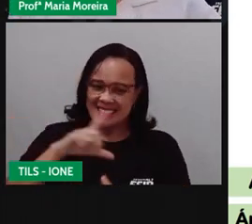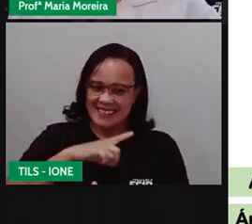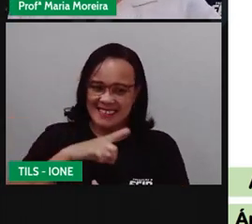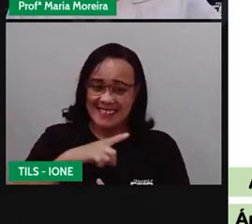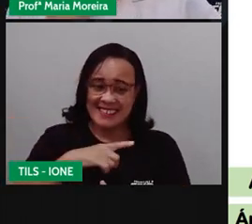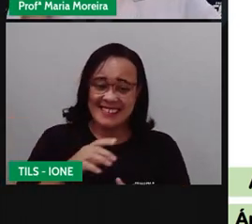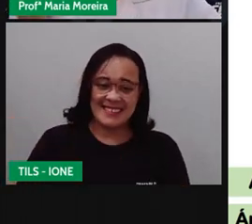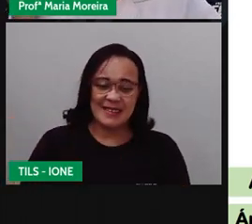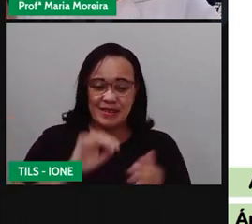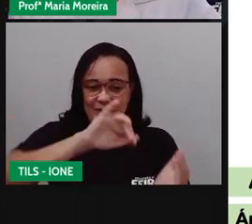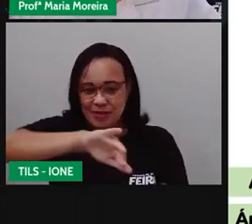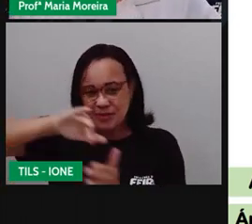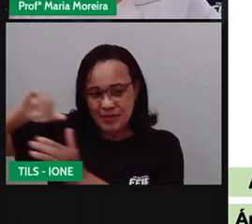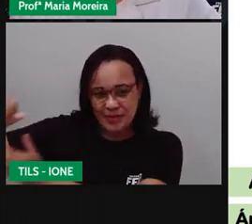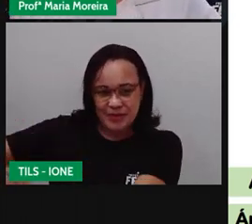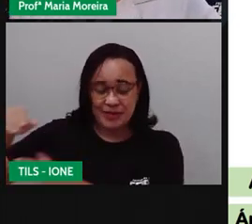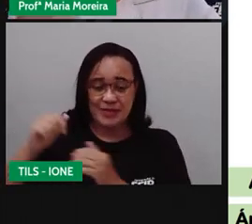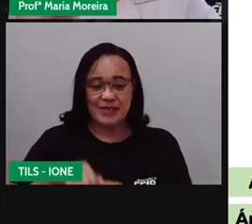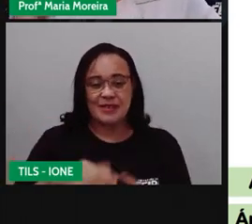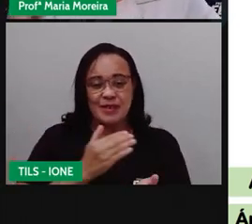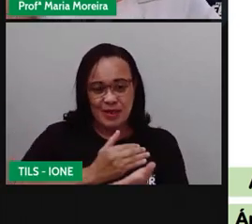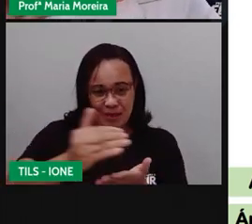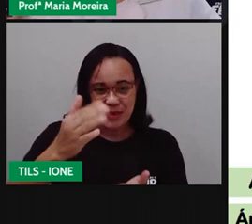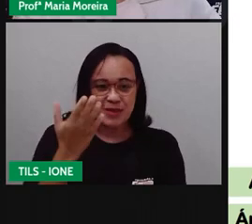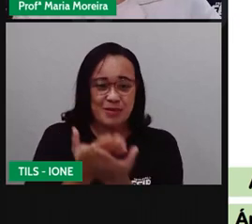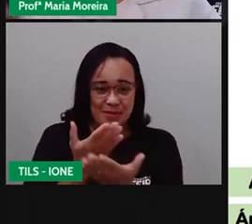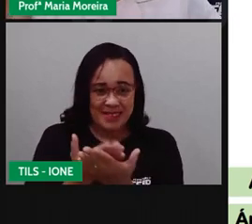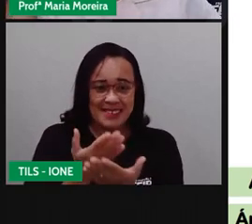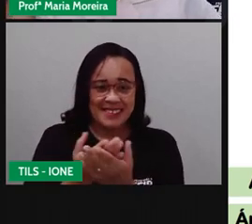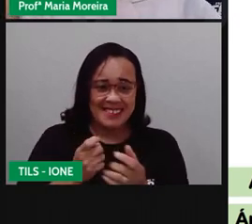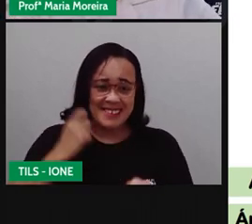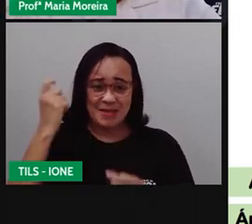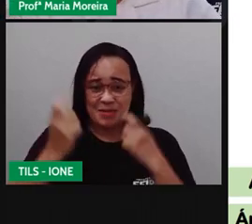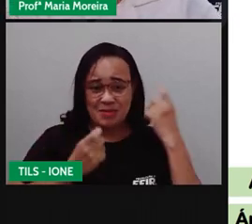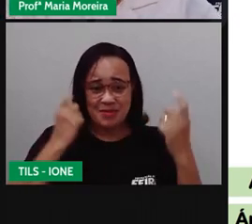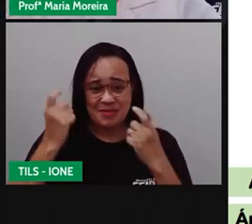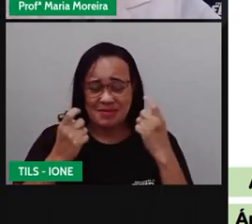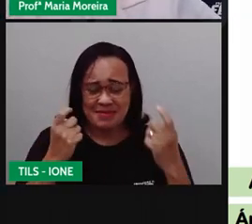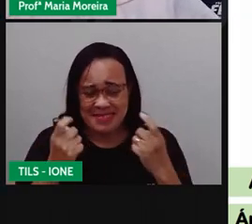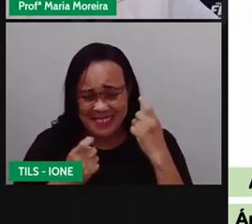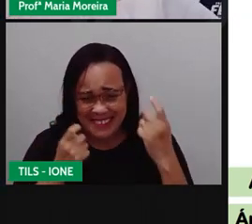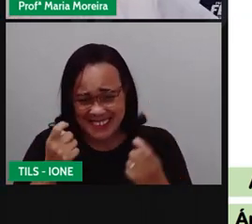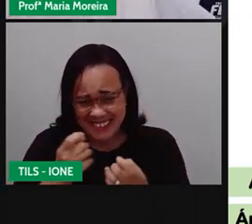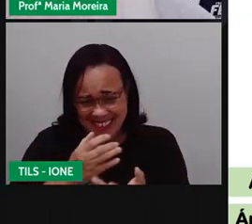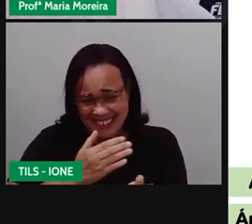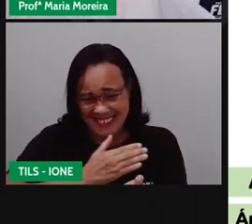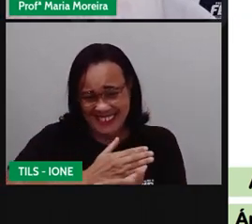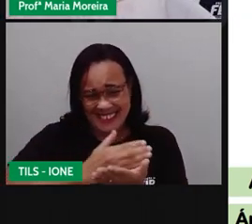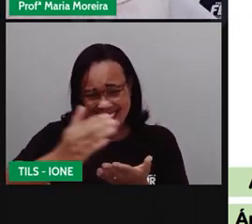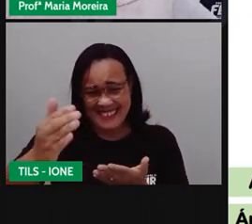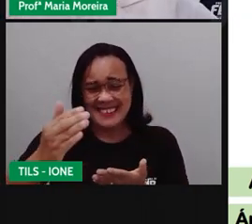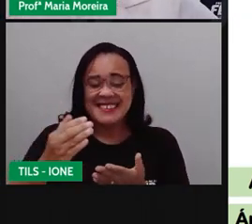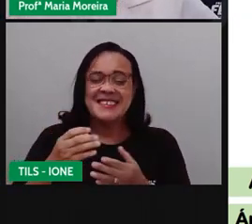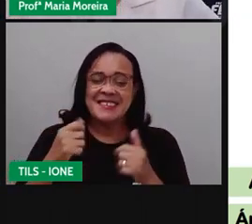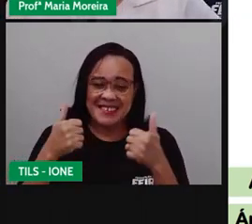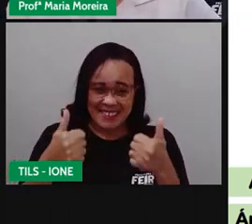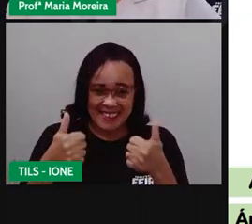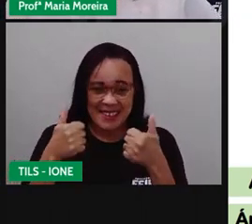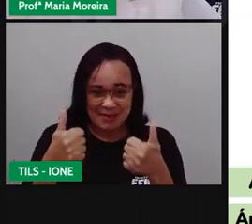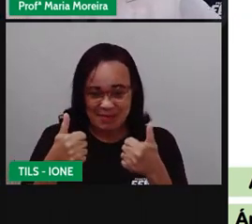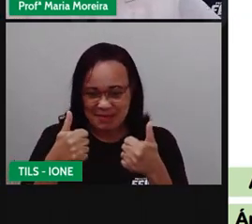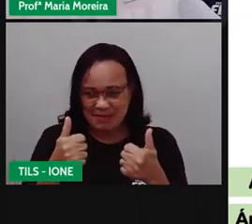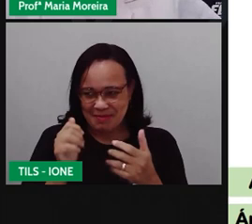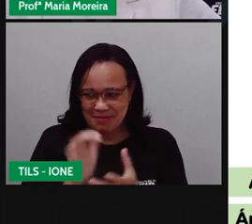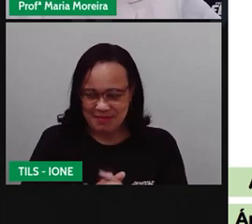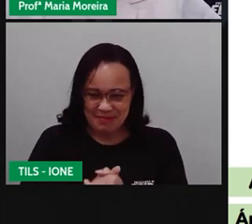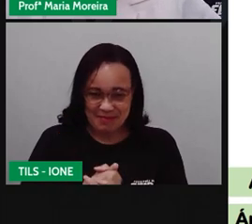tivemos aqui, vamos para a nossa aula, né? Porque a Ione está ali preocupada. Ai, meu Deus, essa aula não vai começar? Vamos começar sim, Ione.